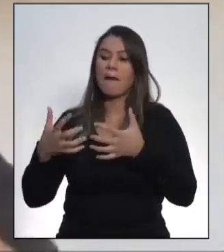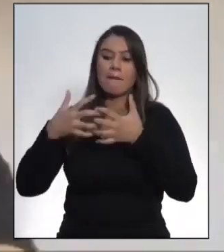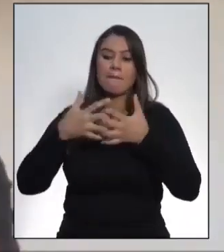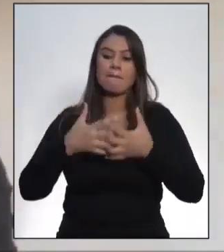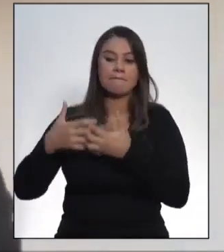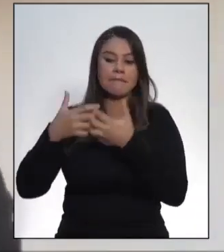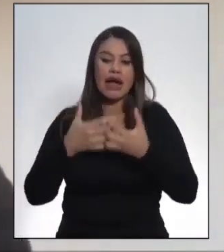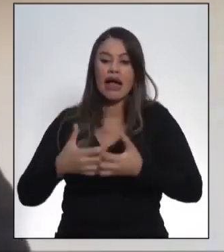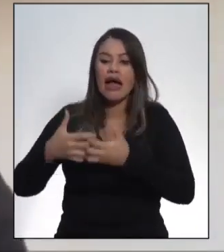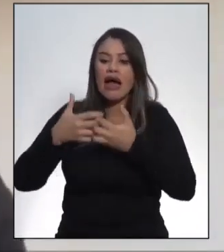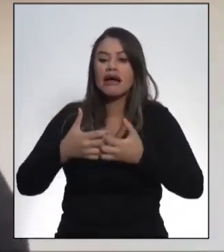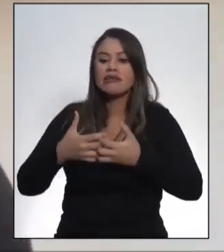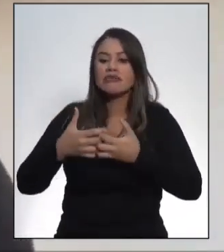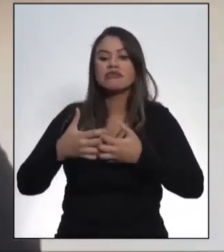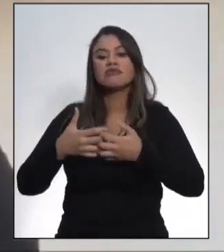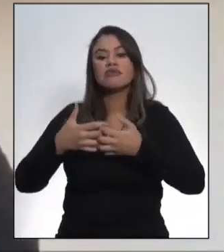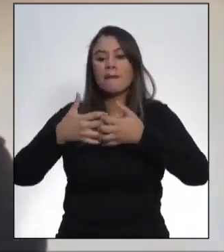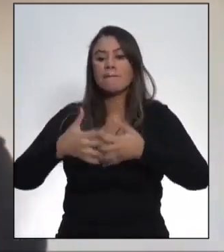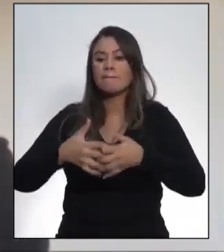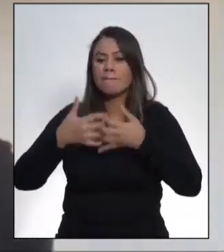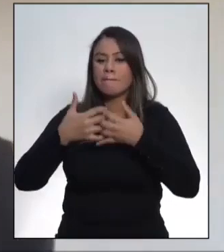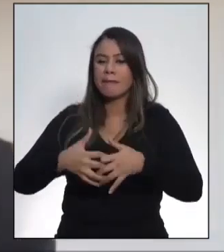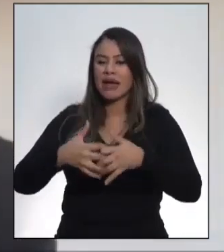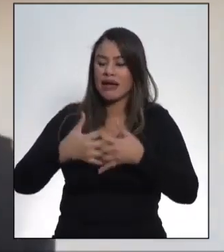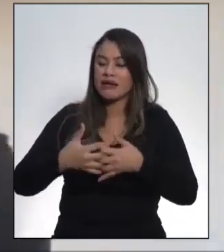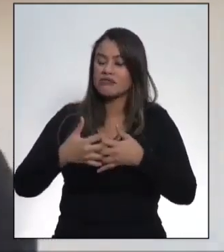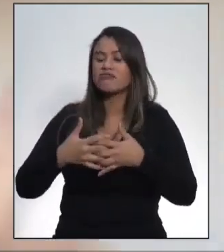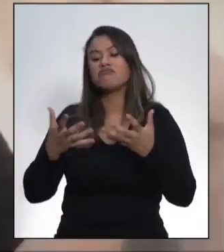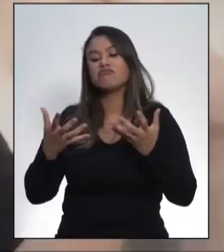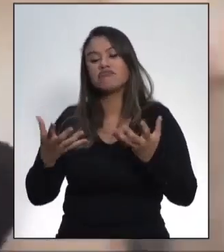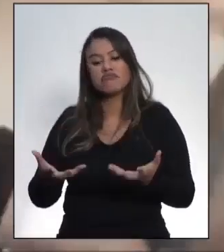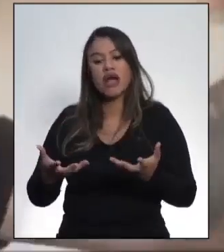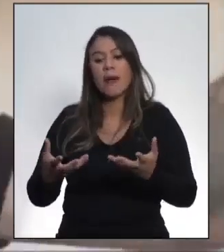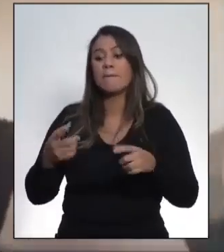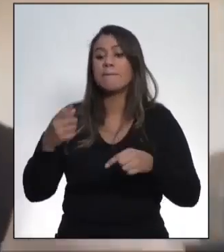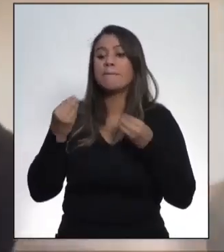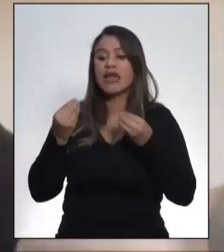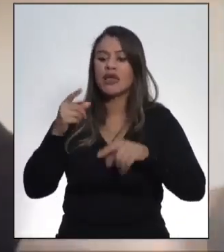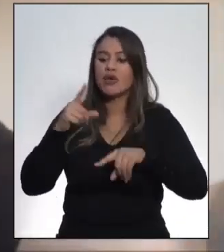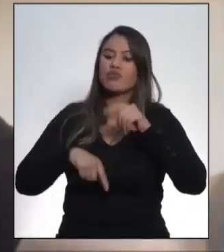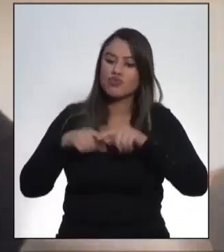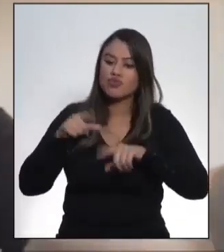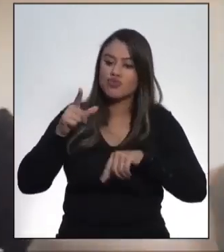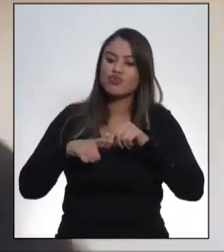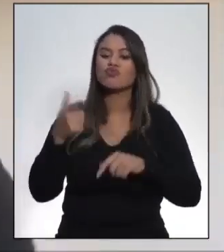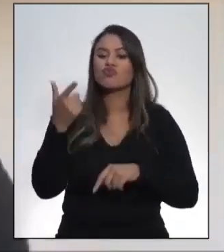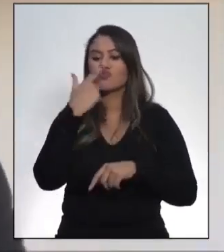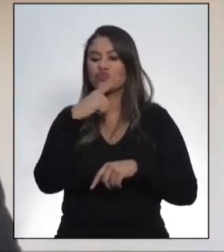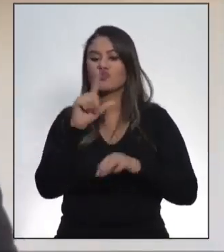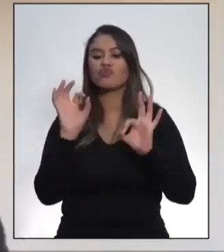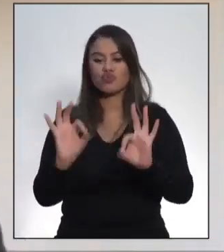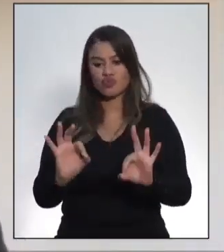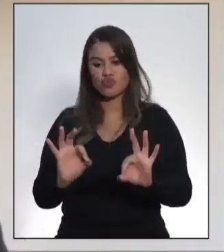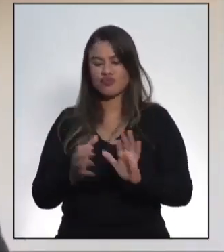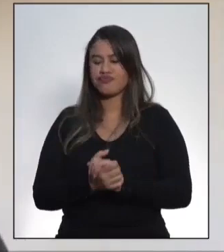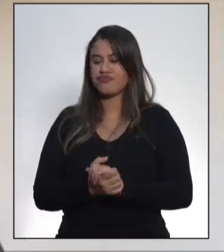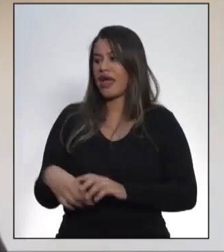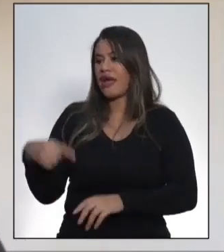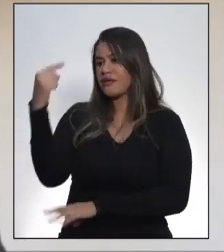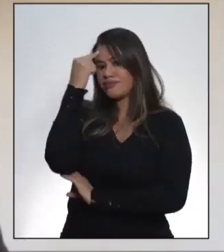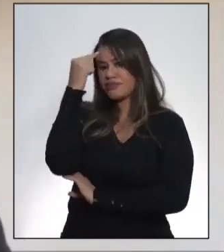ou máquinas que nós precisamos ter e fazer funcionar para que o nosso produto exista. De acordo com a tua estrutura